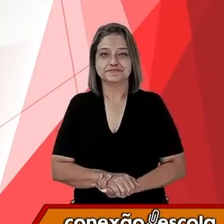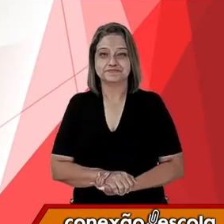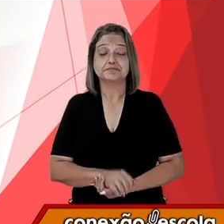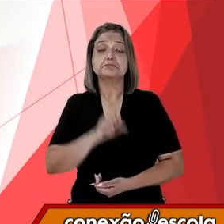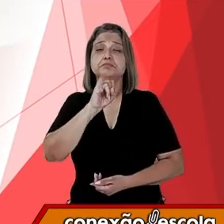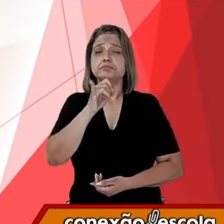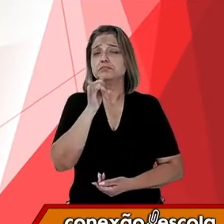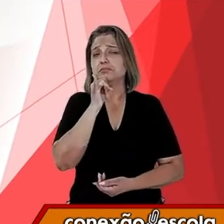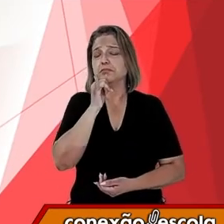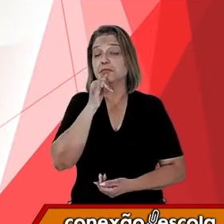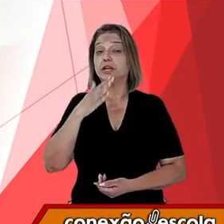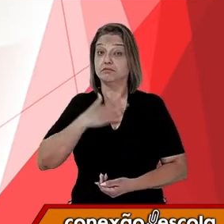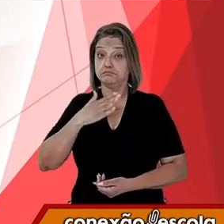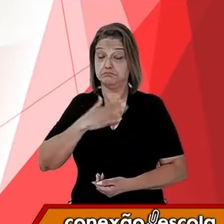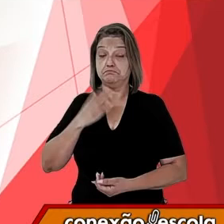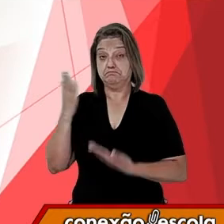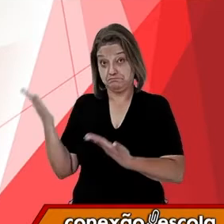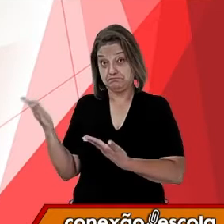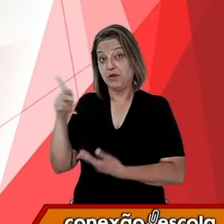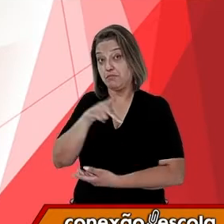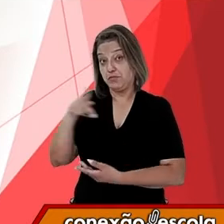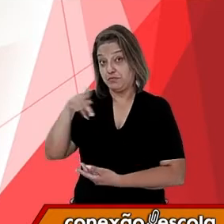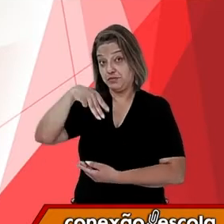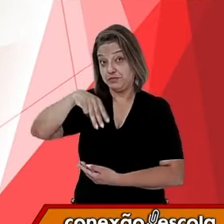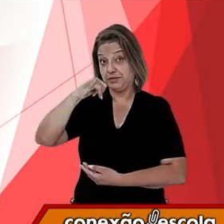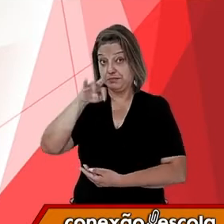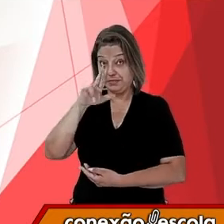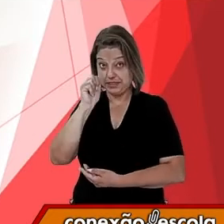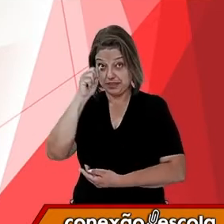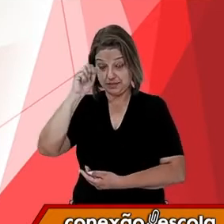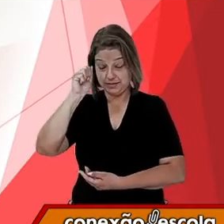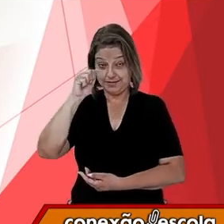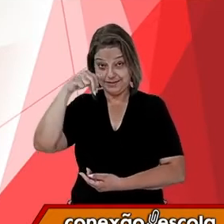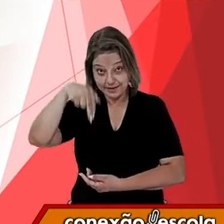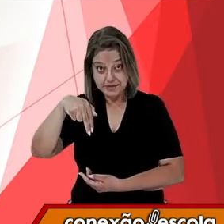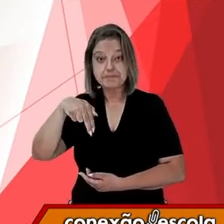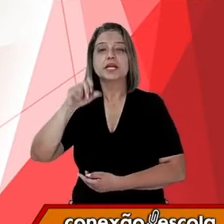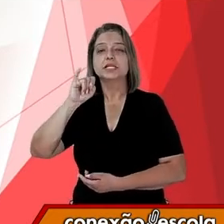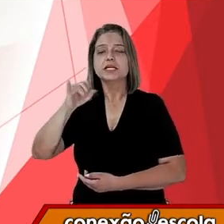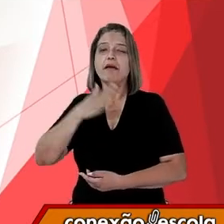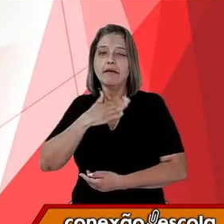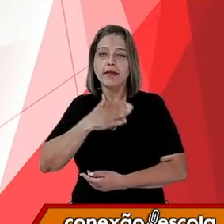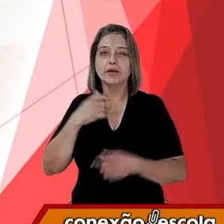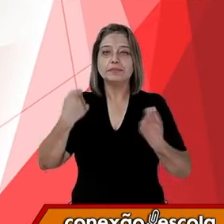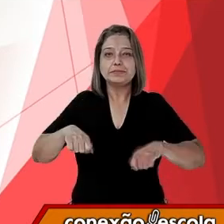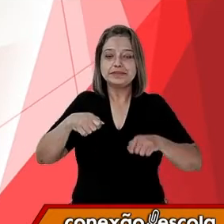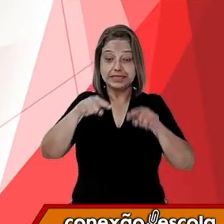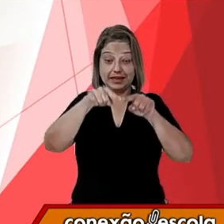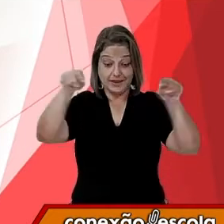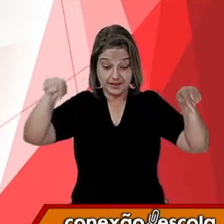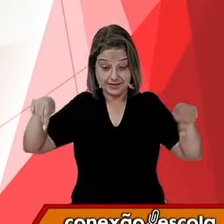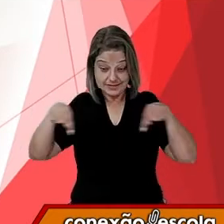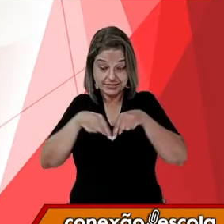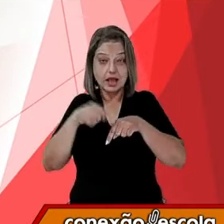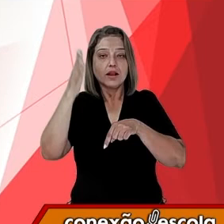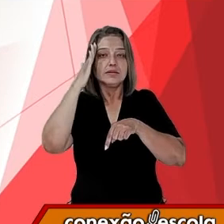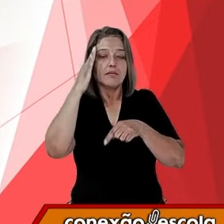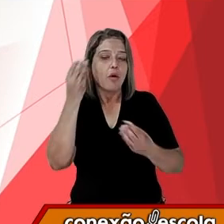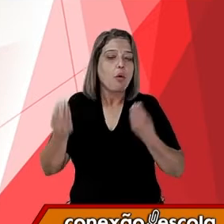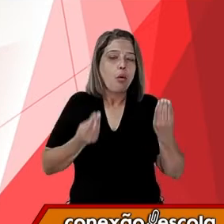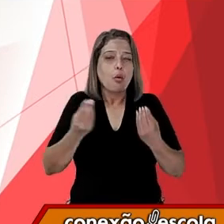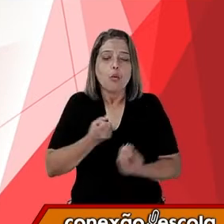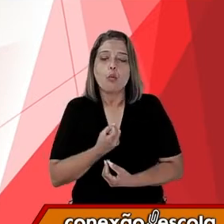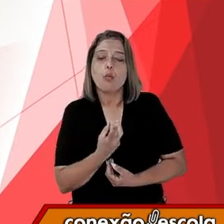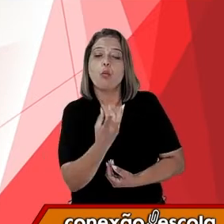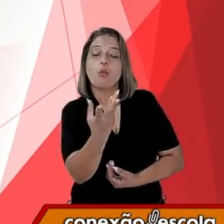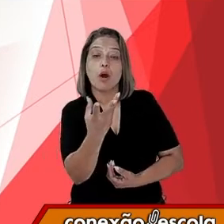Se eu, professora Miriam, utilizar meu passo para medir a largura da sala, irei obter